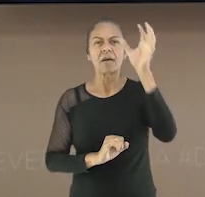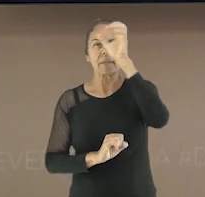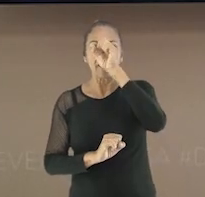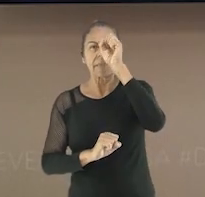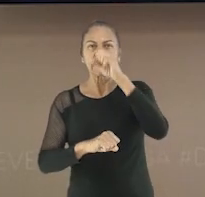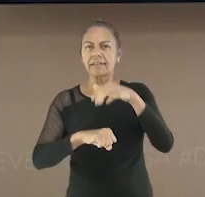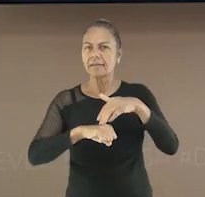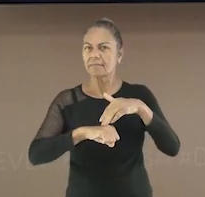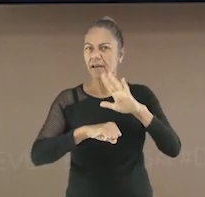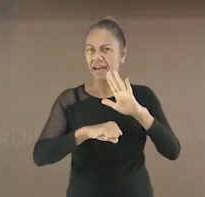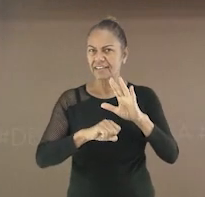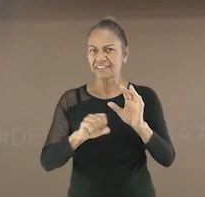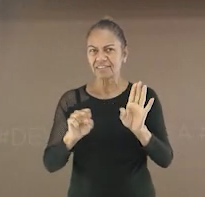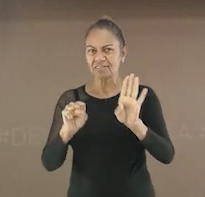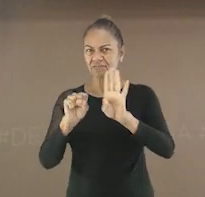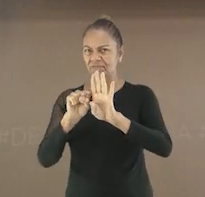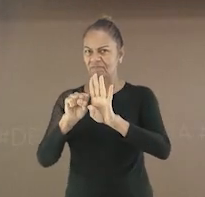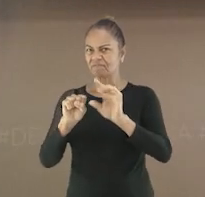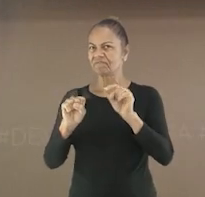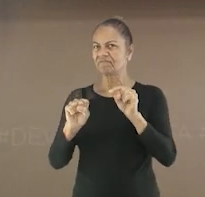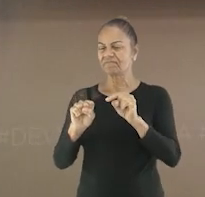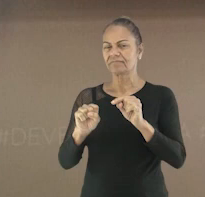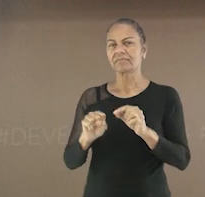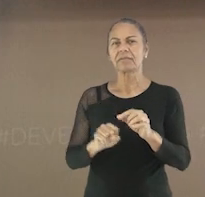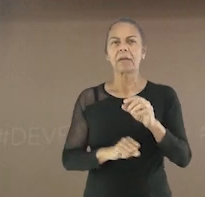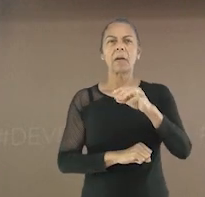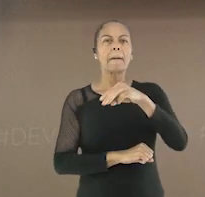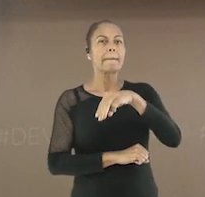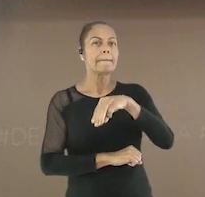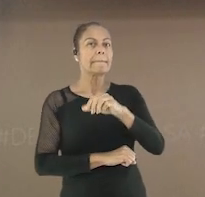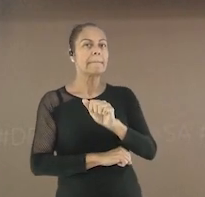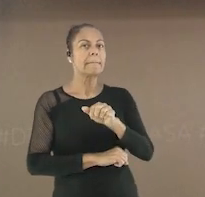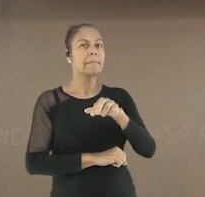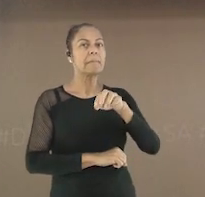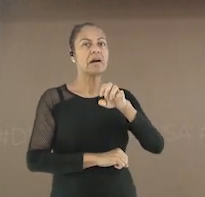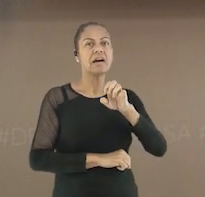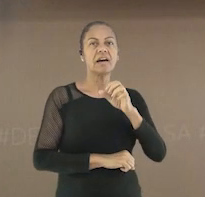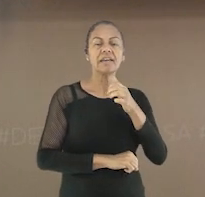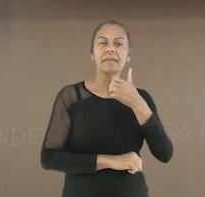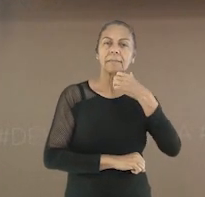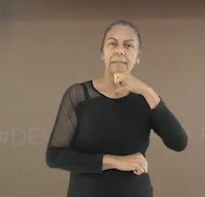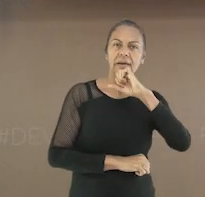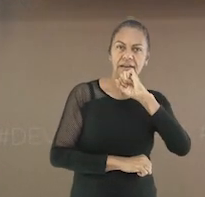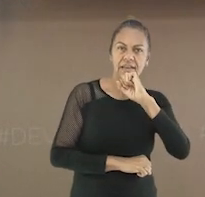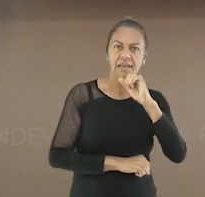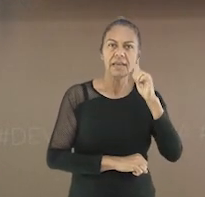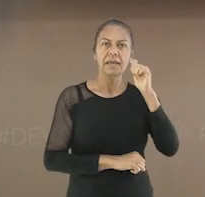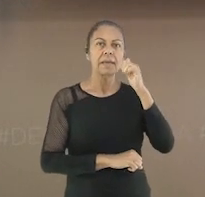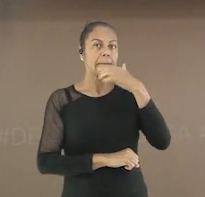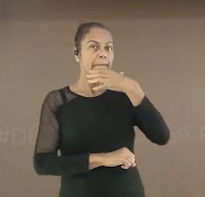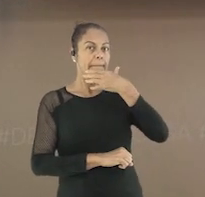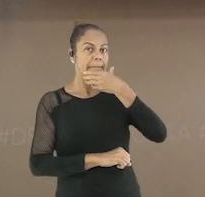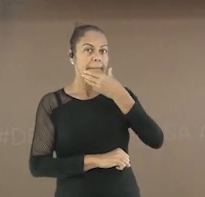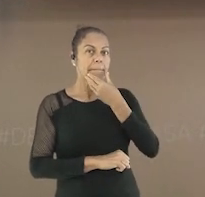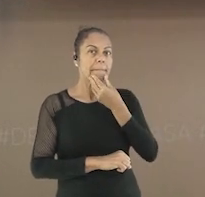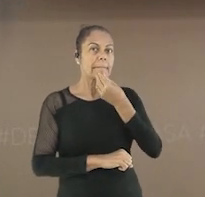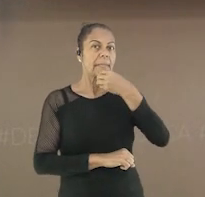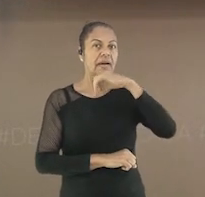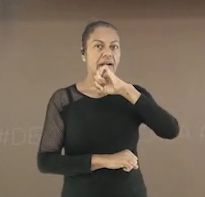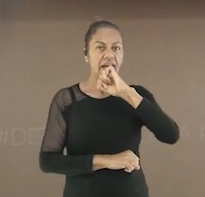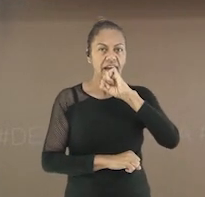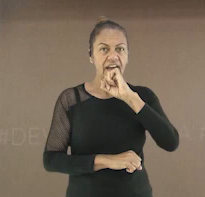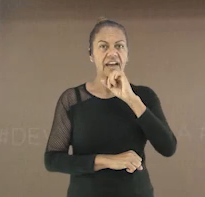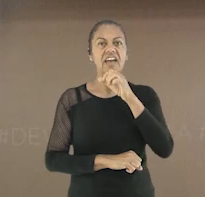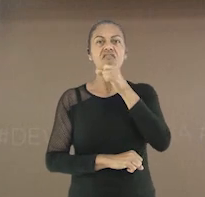os substantivos? Mãe, pai, avô, avó, escola,